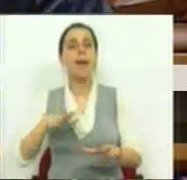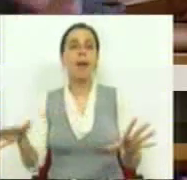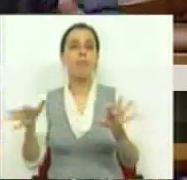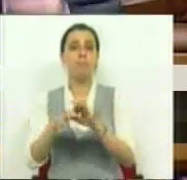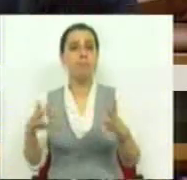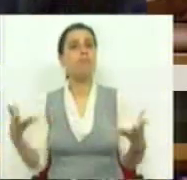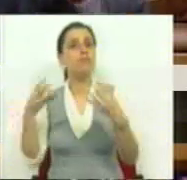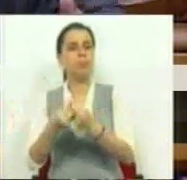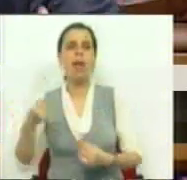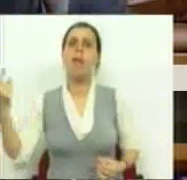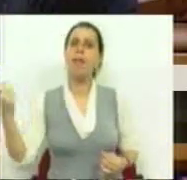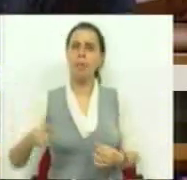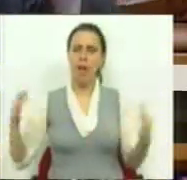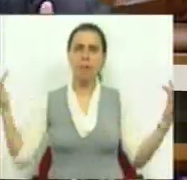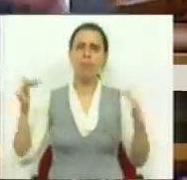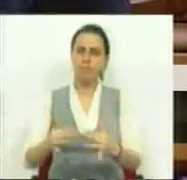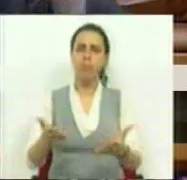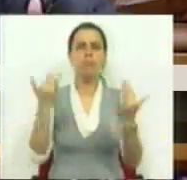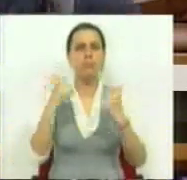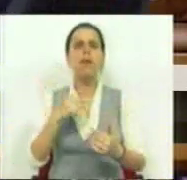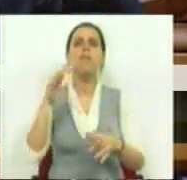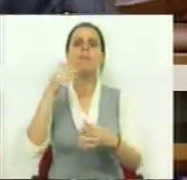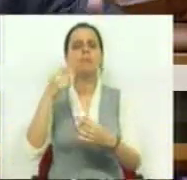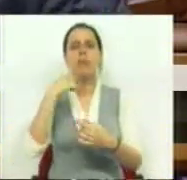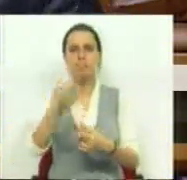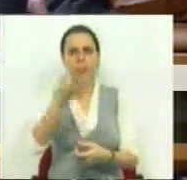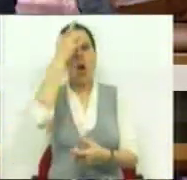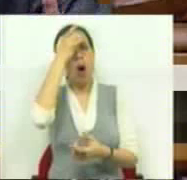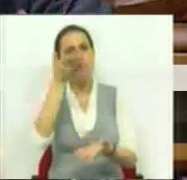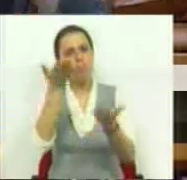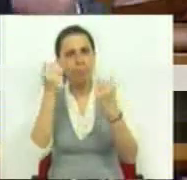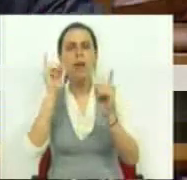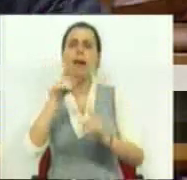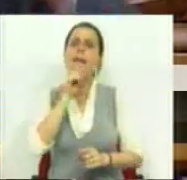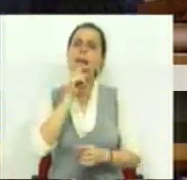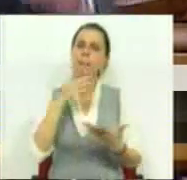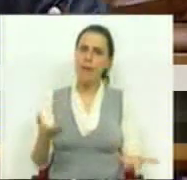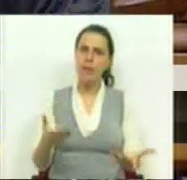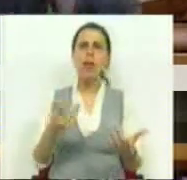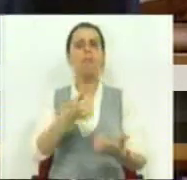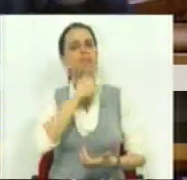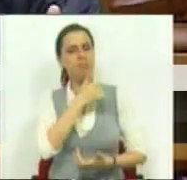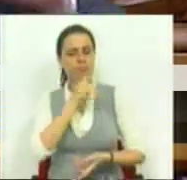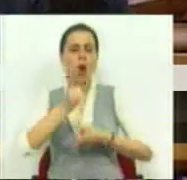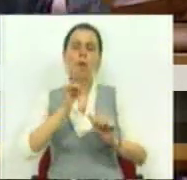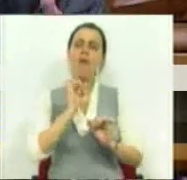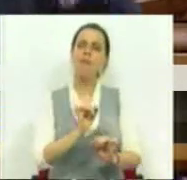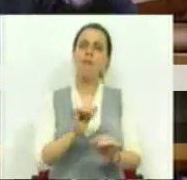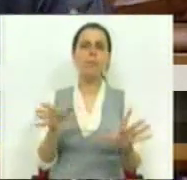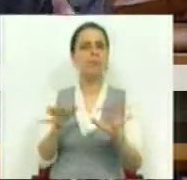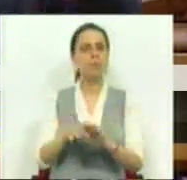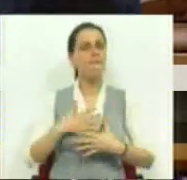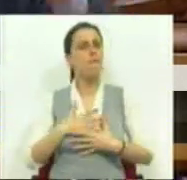agregar devem ter chamadas a ter voto nesse assunto, devem ter capacidade de determinar a sua